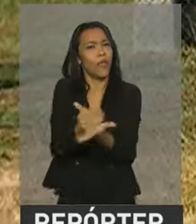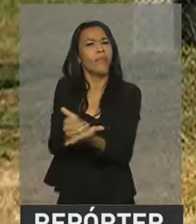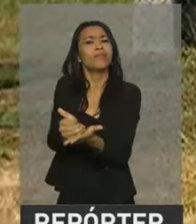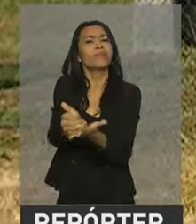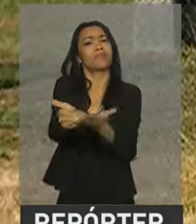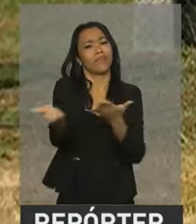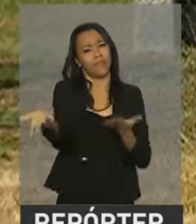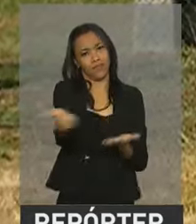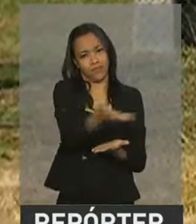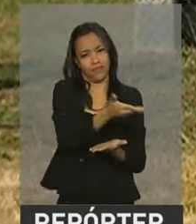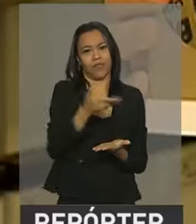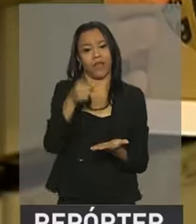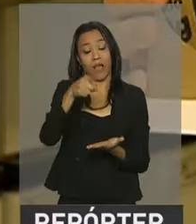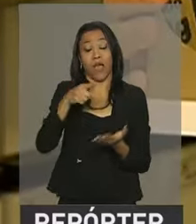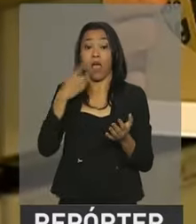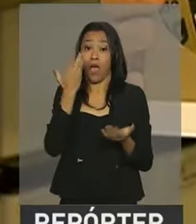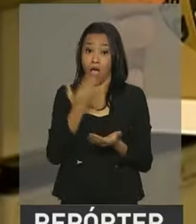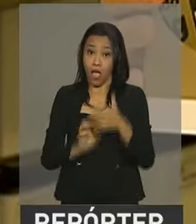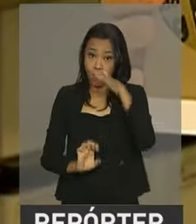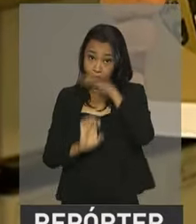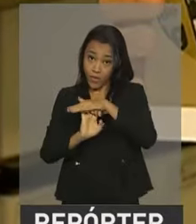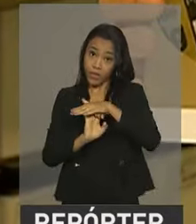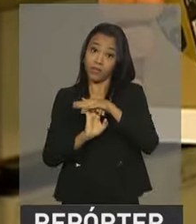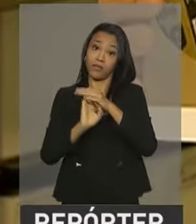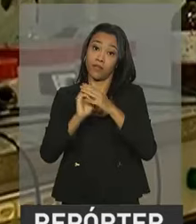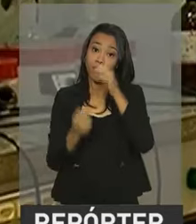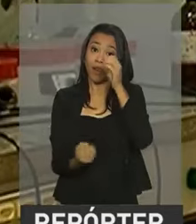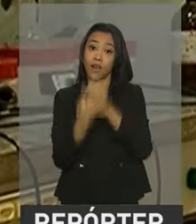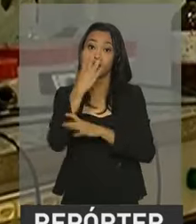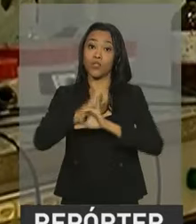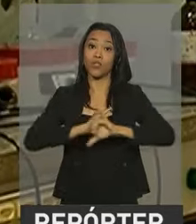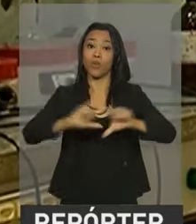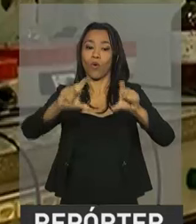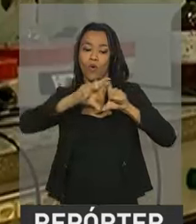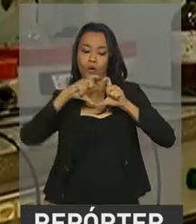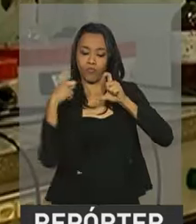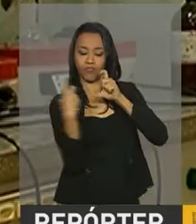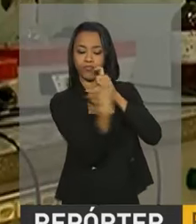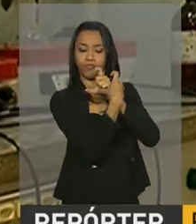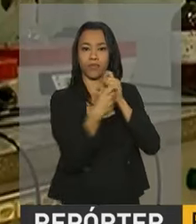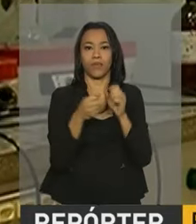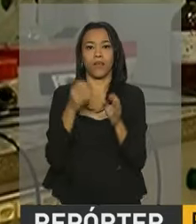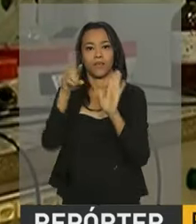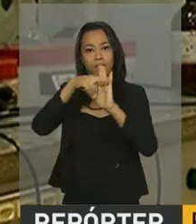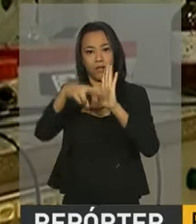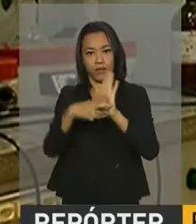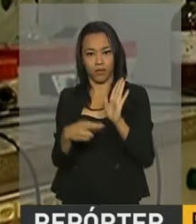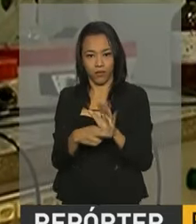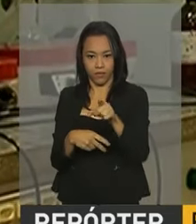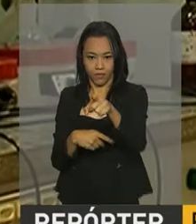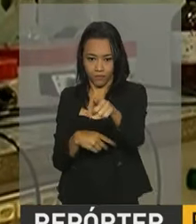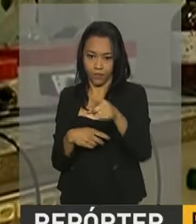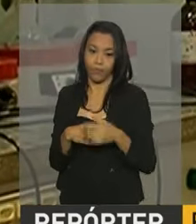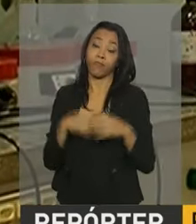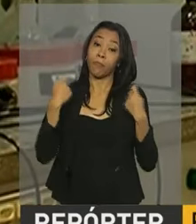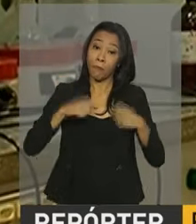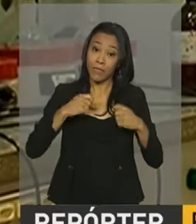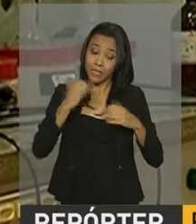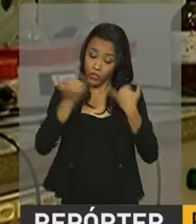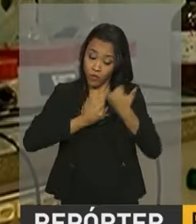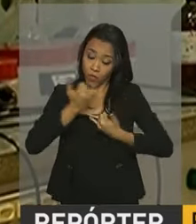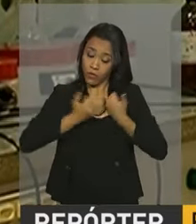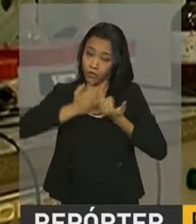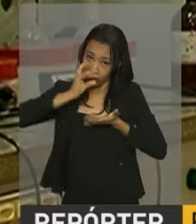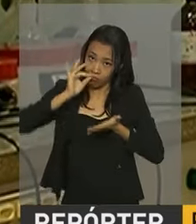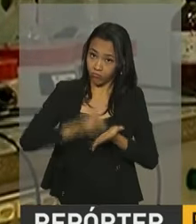a Embrapa lançou o manual de rotulagem de alimentos o rótulo hoje pela legislação de rotulagem ele precisa de informações verdadeiras e que não